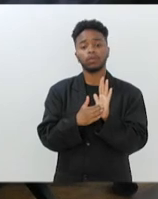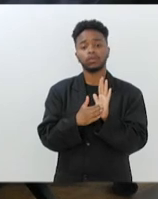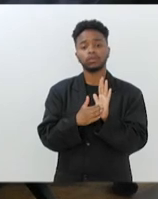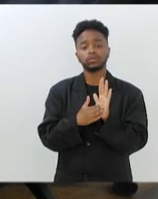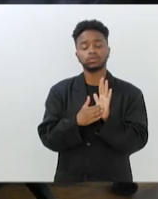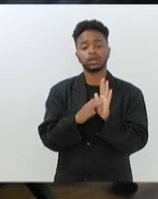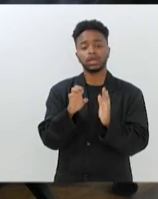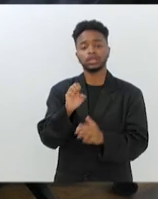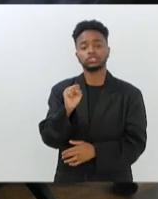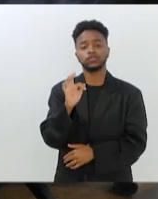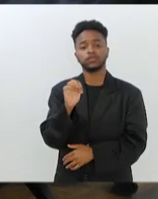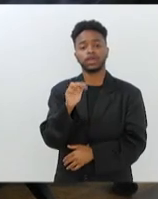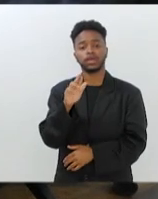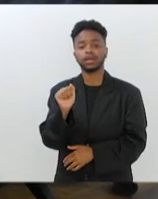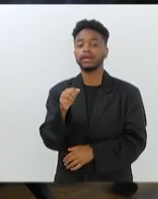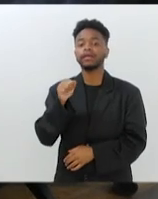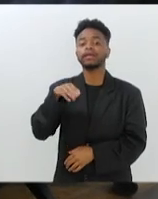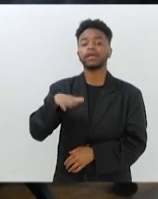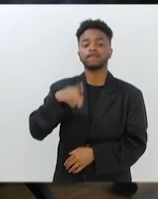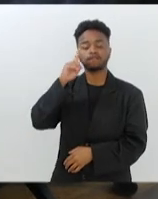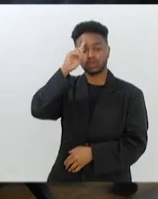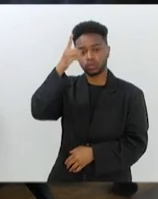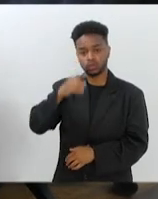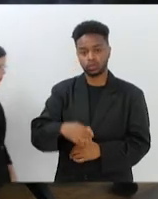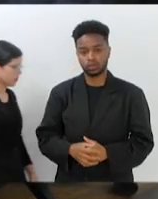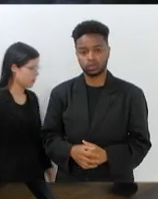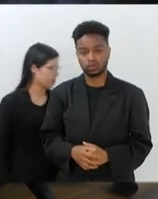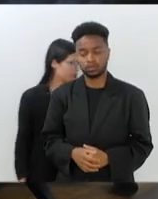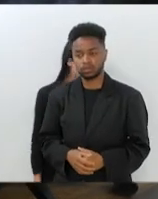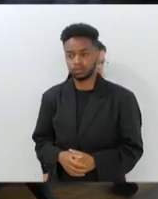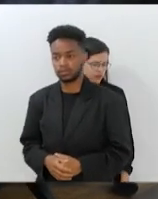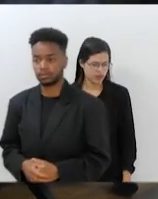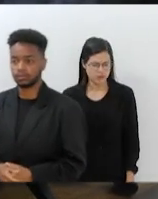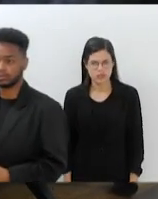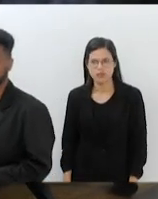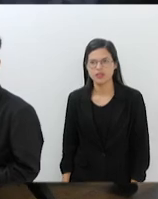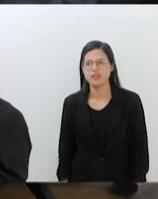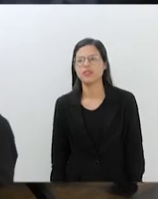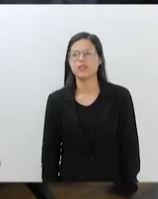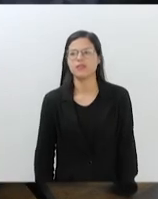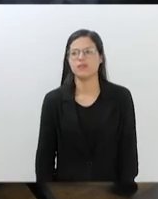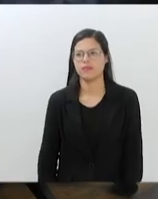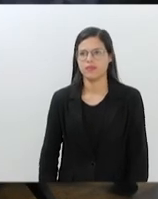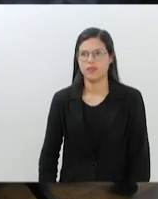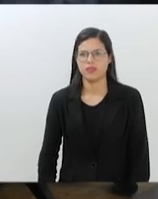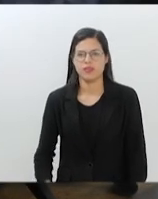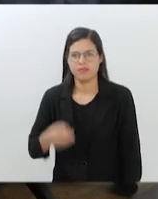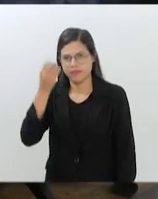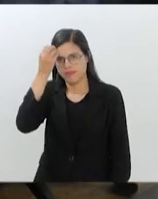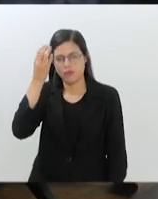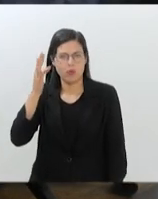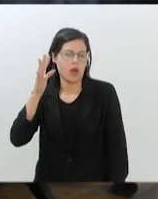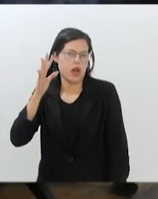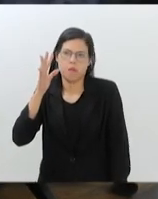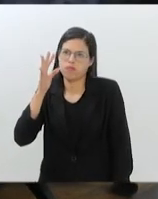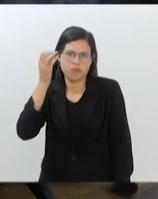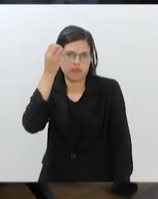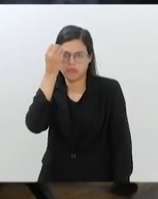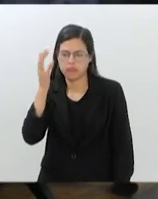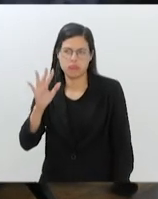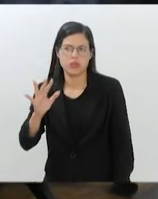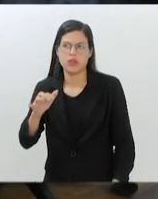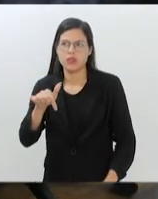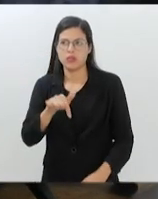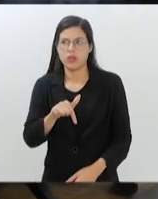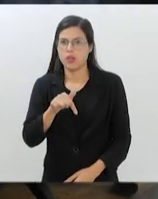esfera aí quem quem inventou isso eu não me eu não me eu não me lembro não me recordo como ele chegou senora provou algo de R 1 milhão de